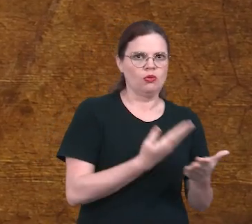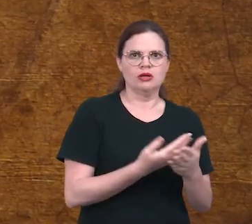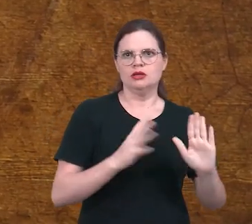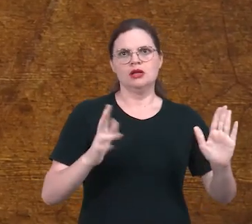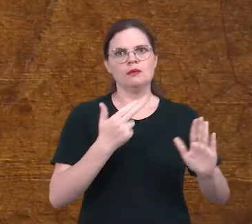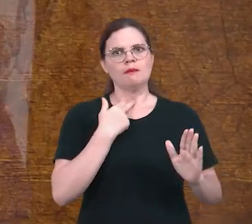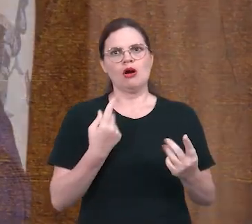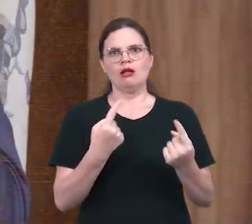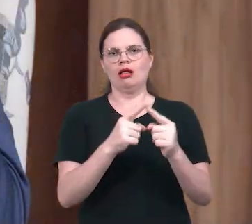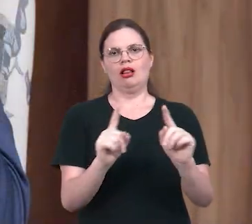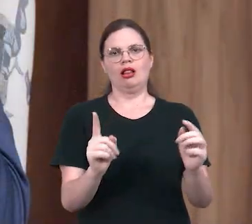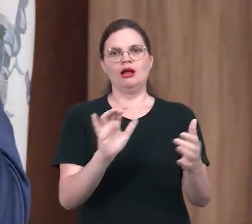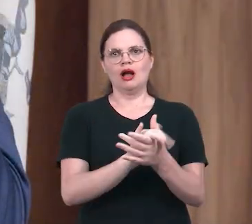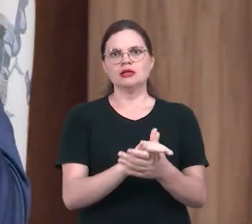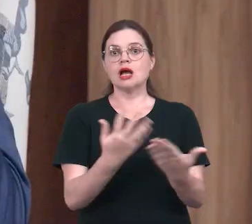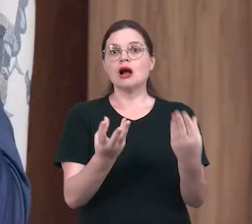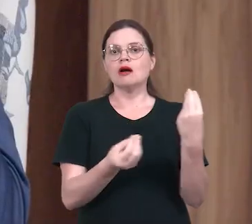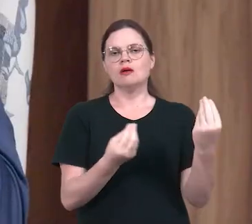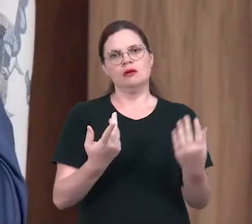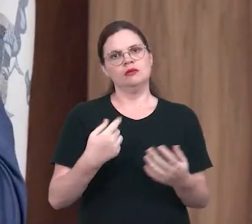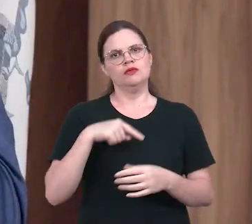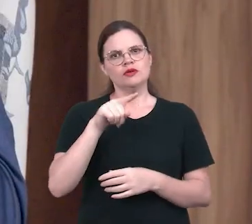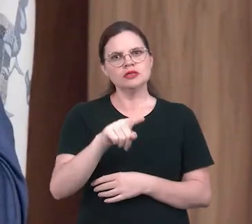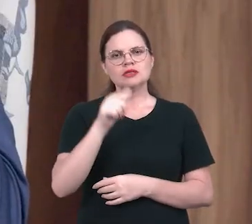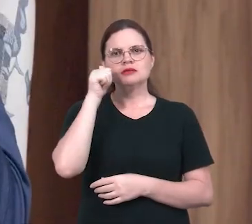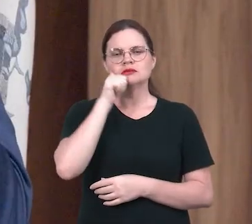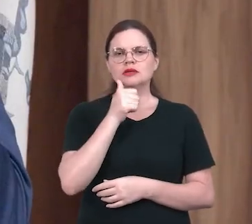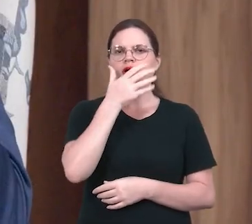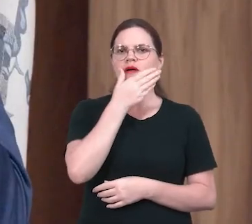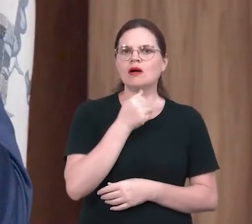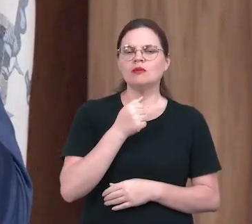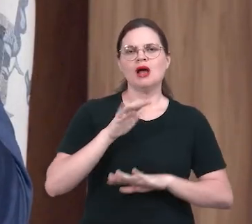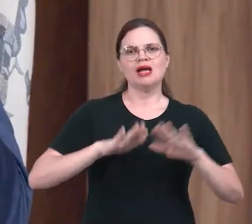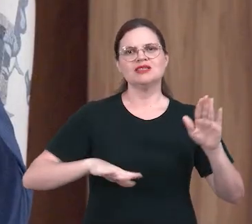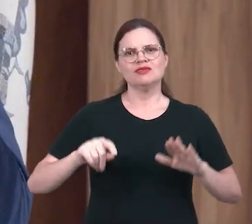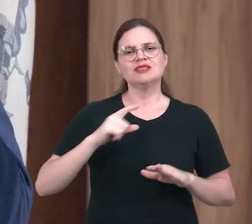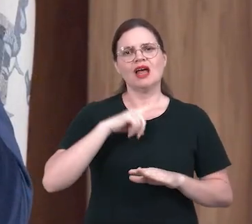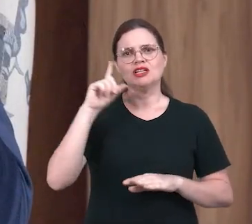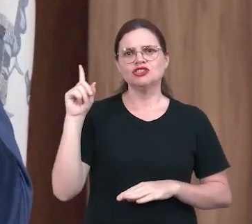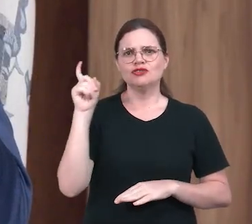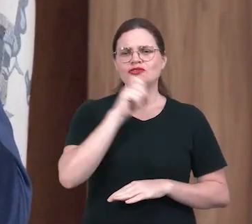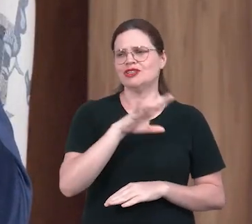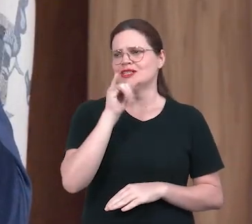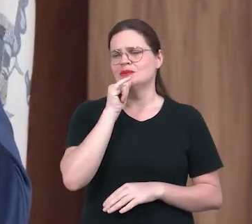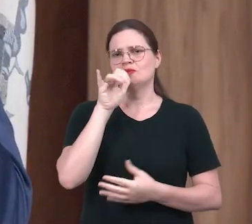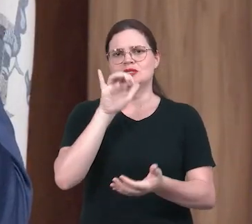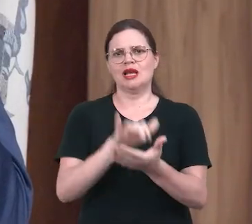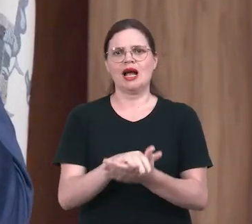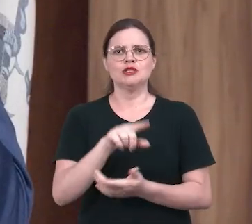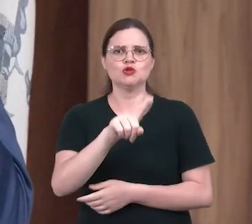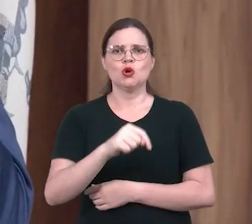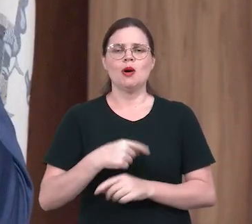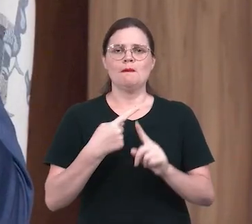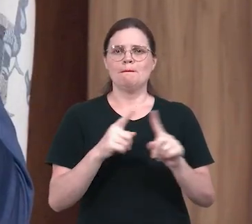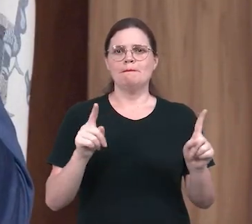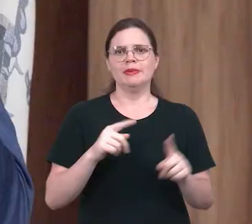uma irmã, às vezes um varão, você pode estar até hoje debaixo de um jugo desigual. Você casou, sua mulher não se converteu ainda, seu